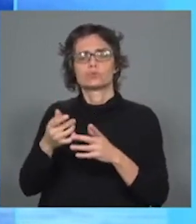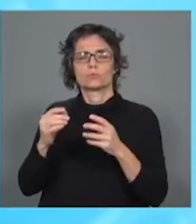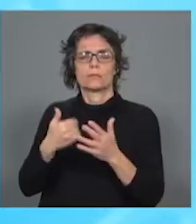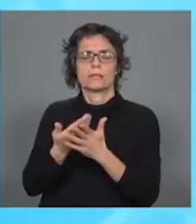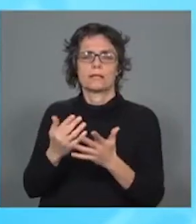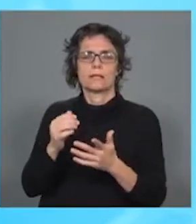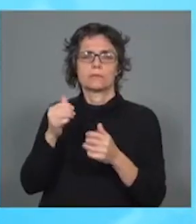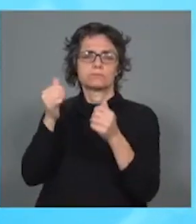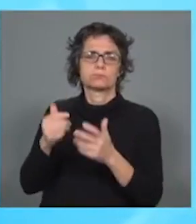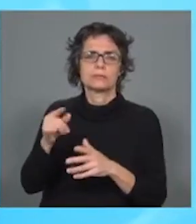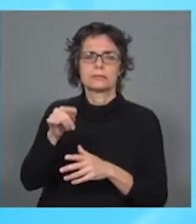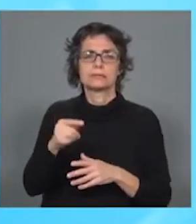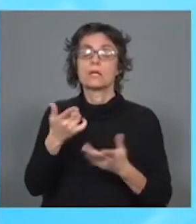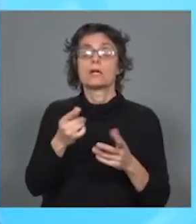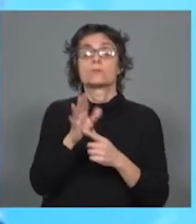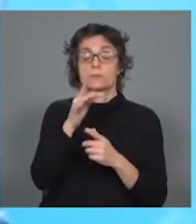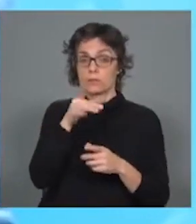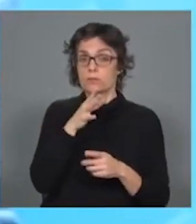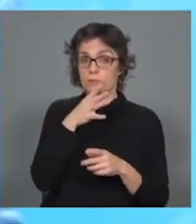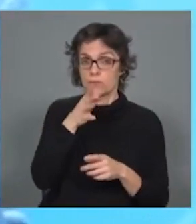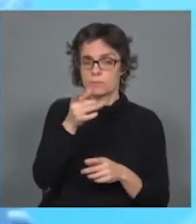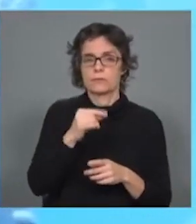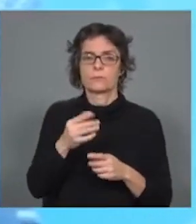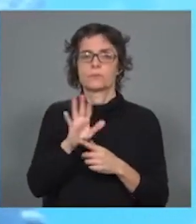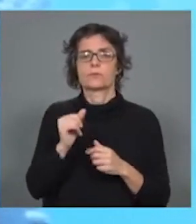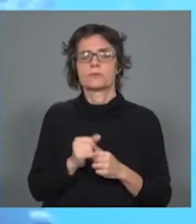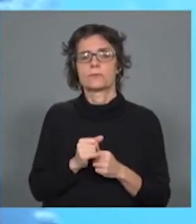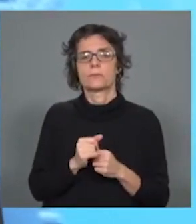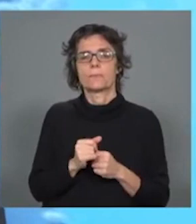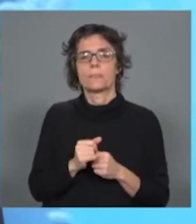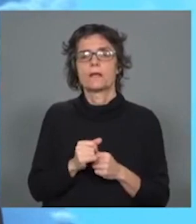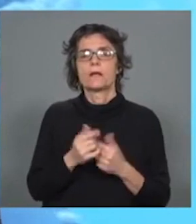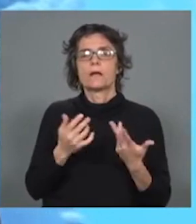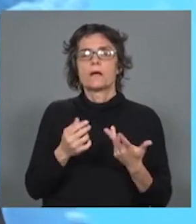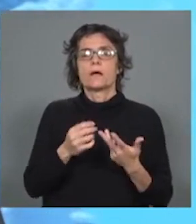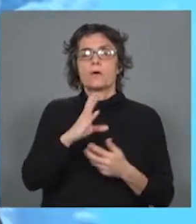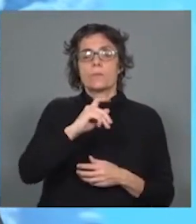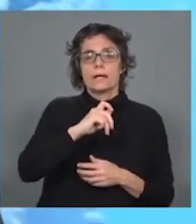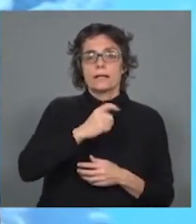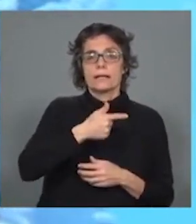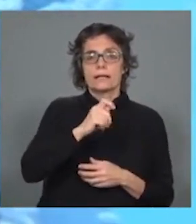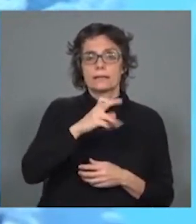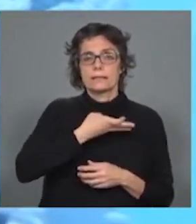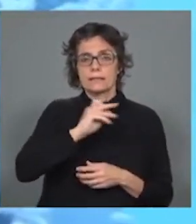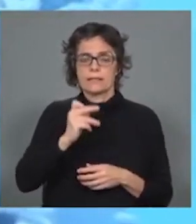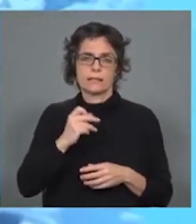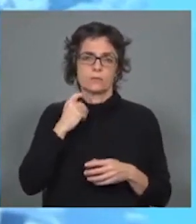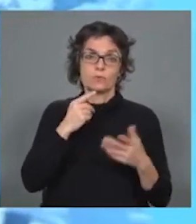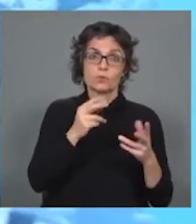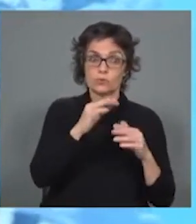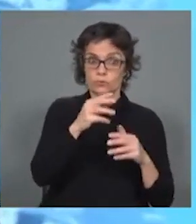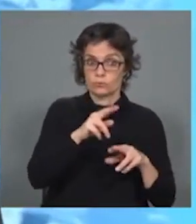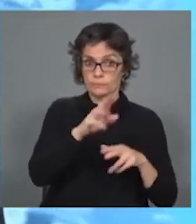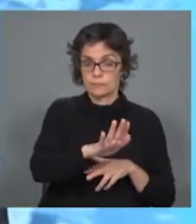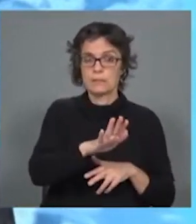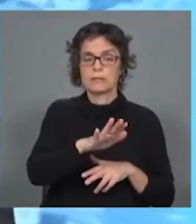exemplo, entre uma cátedra e, por exemplo, o Centro Cardeal Bey ou os centros de estudo judaicos, ou centros de estudo